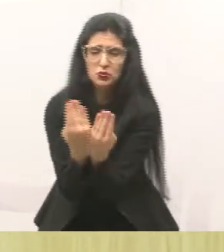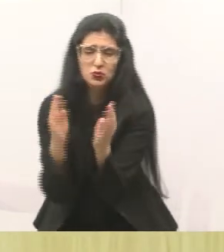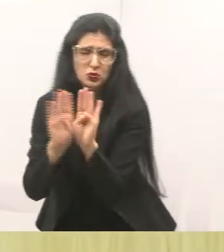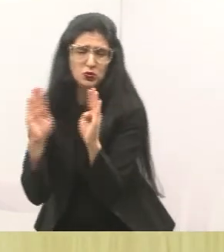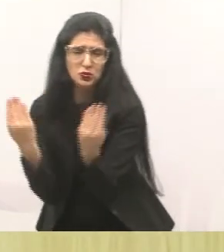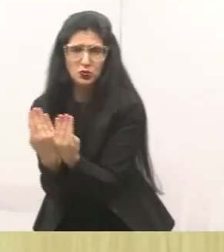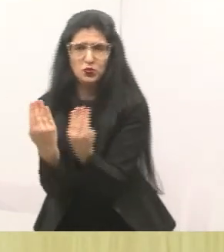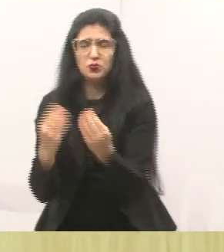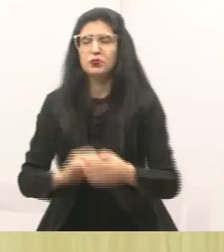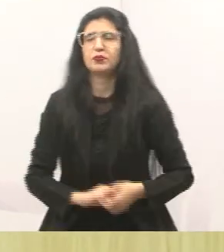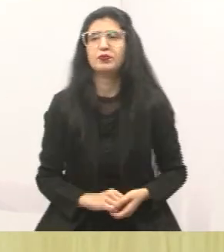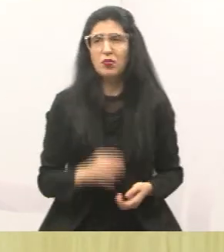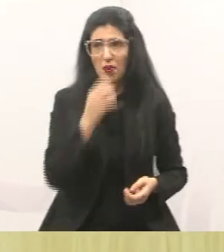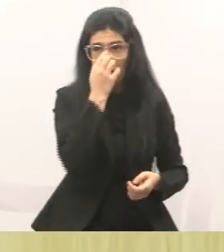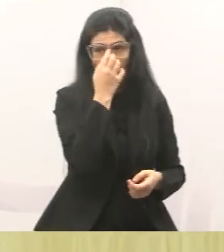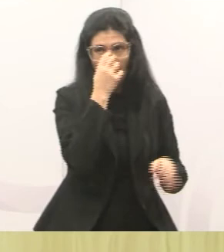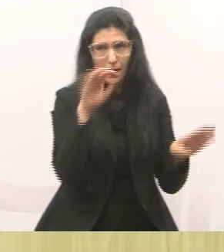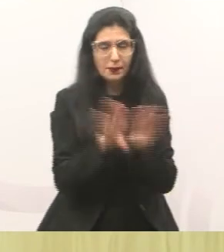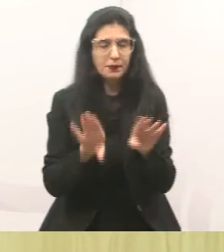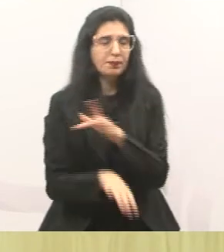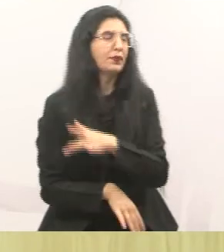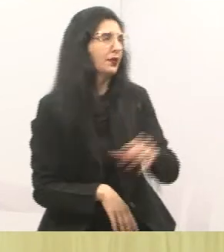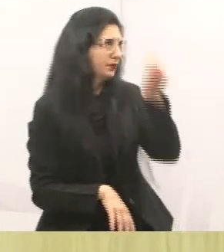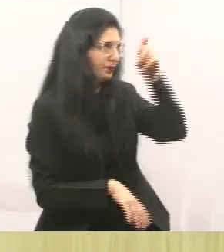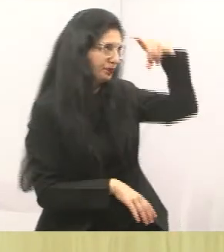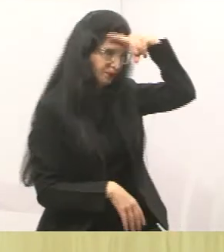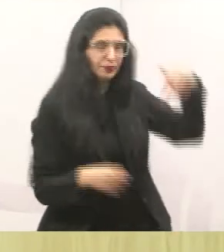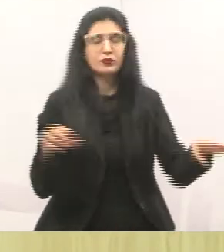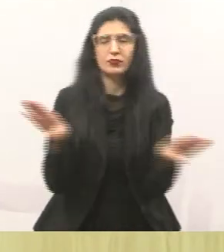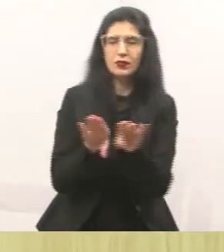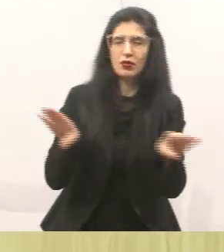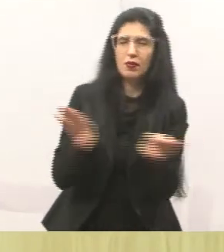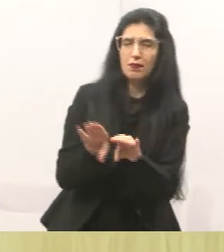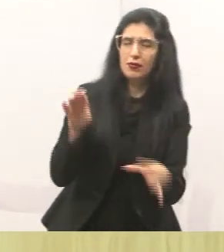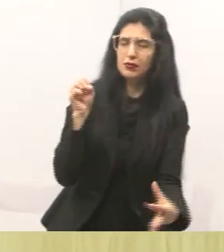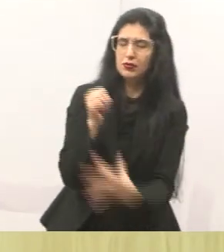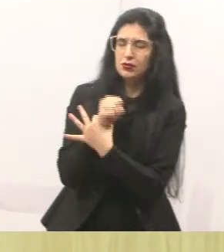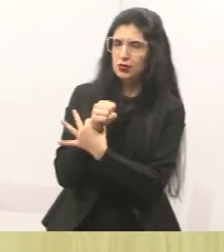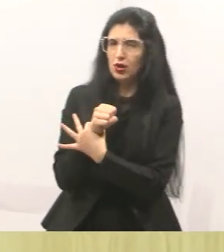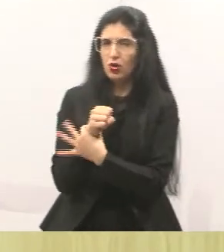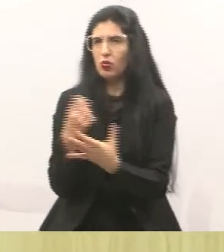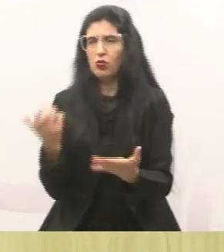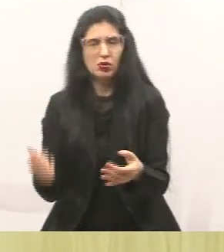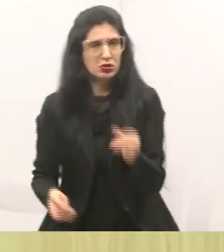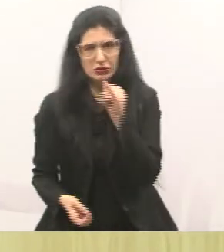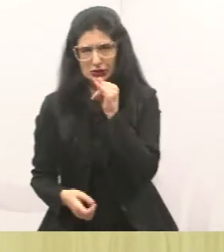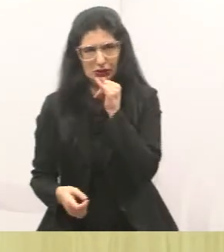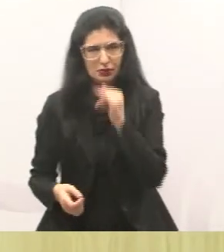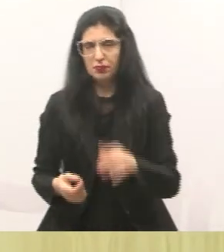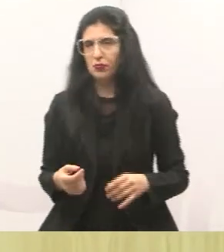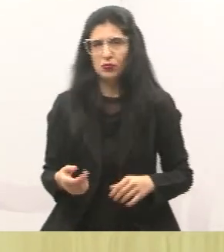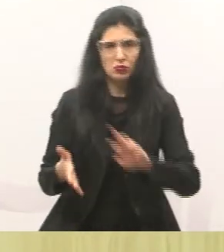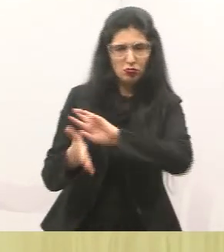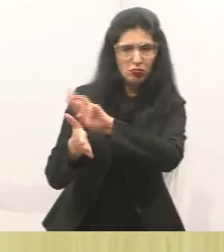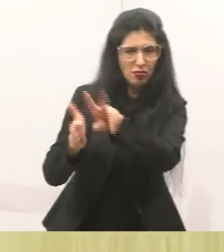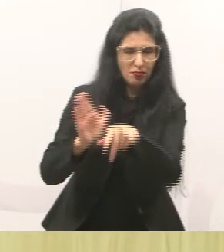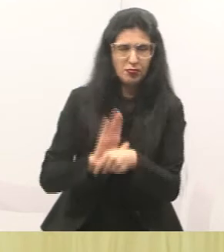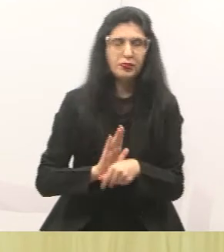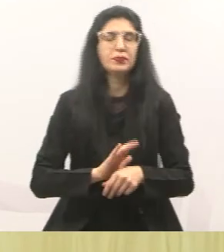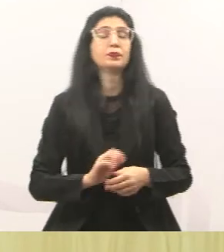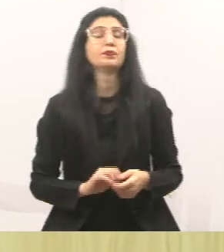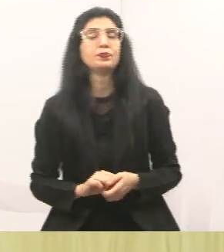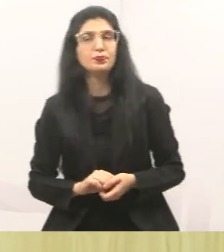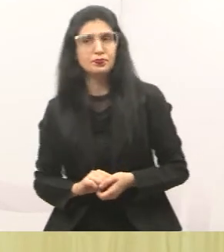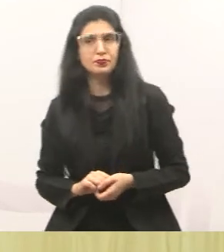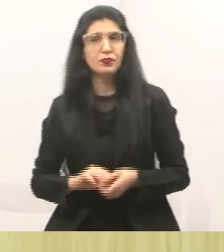excetuando os inerentes à saúde, segurança e outros de atendimento presencial imprescindíveis à população, considerando a